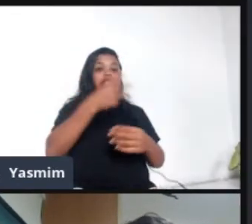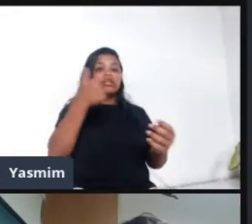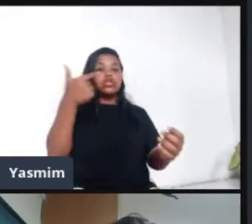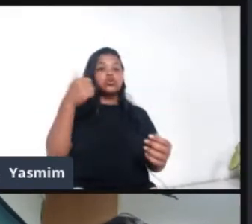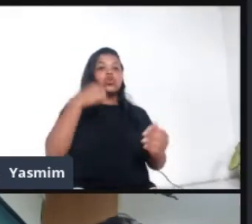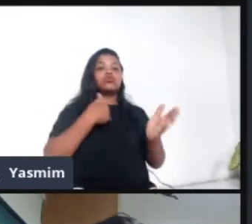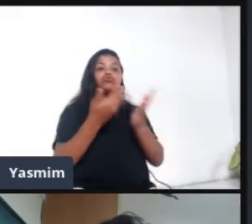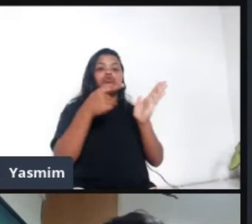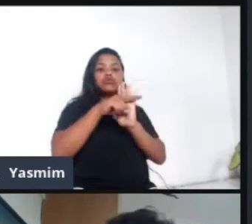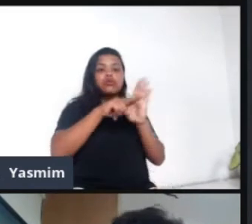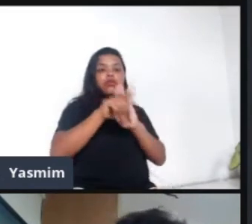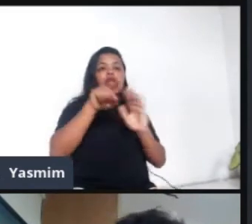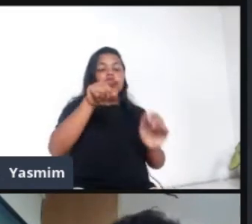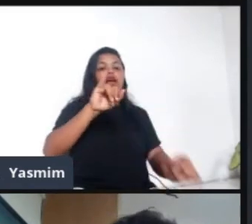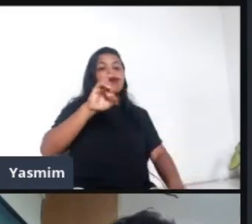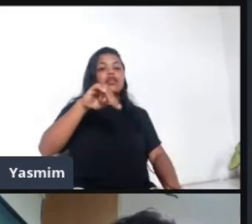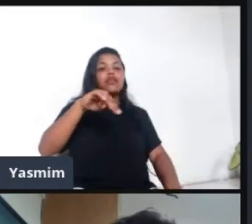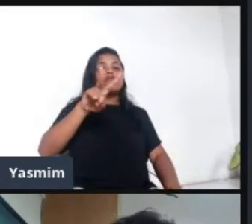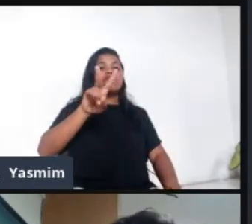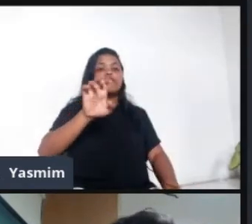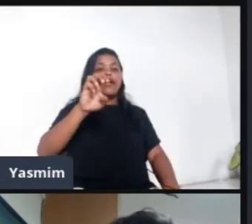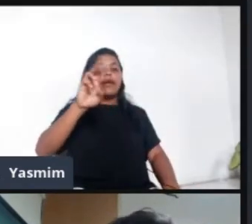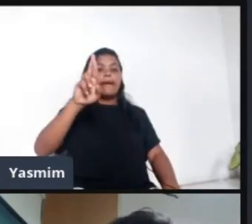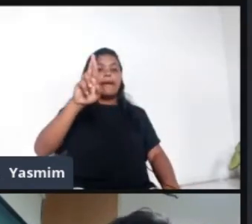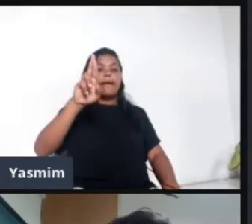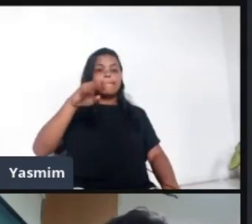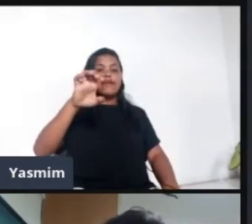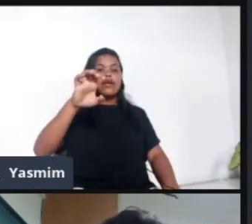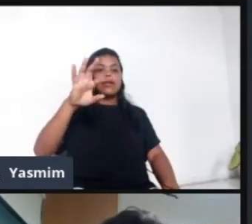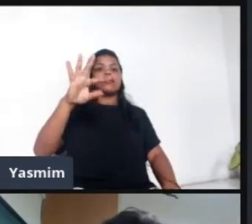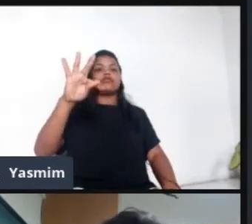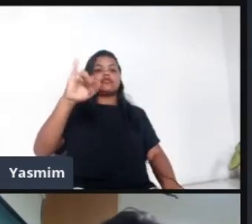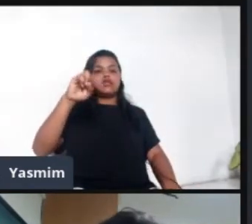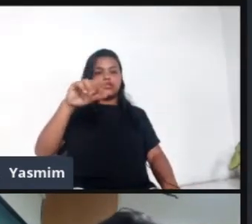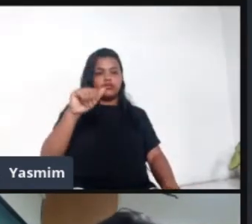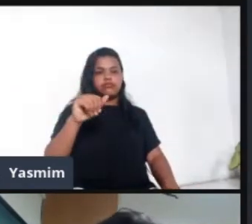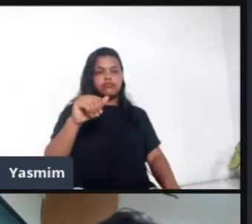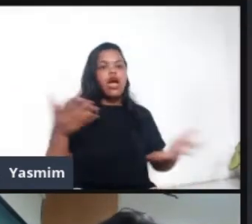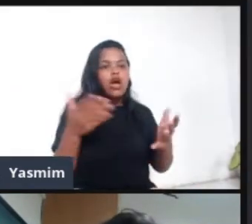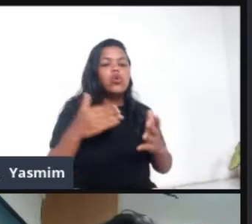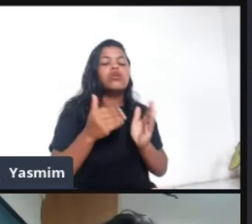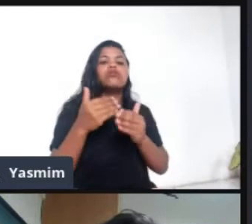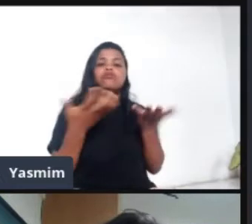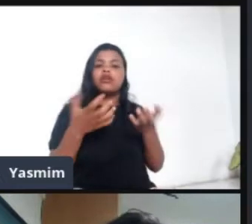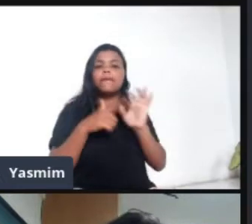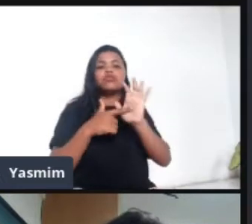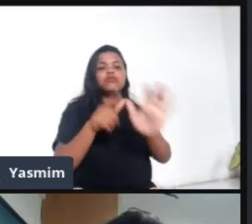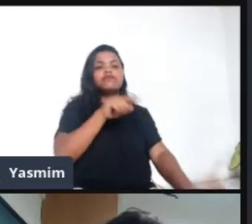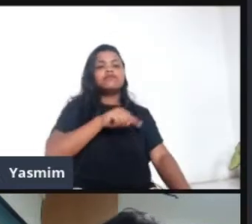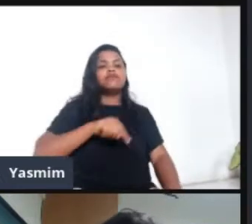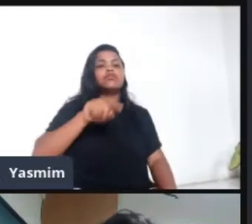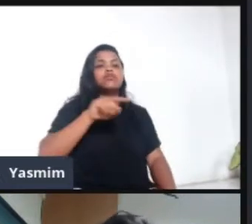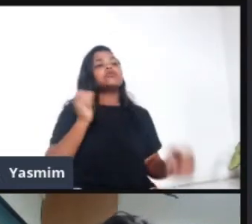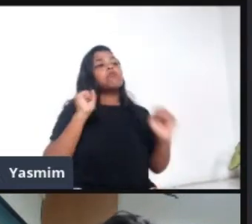ivermectina. E eu queria trazer um parâmetro muito farmacocinético que possivelmente justificaria